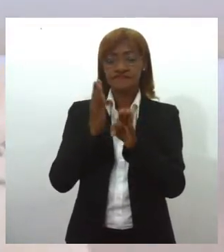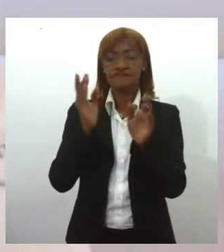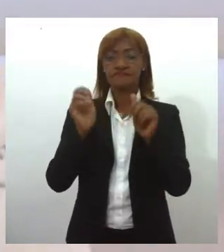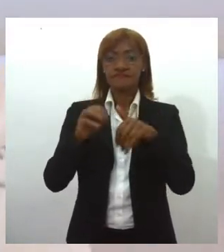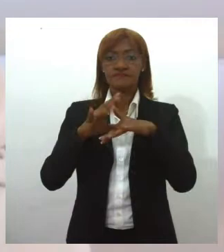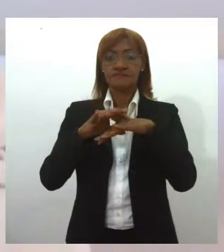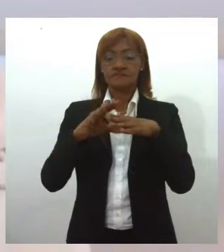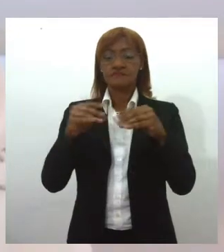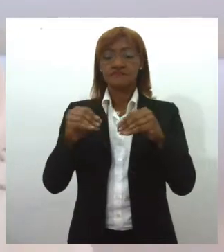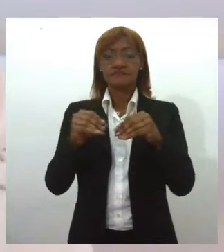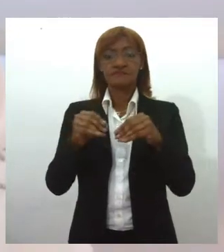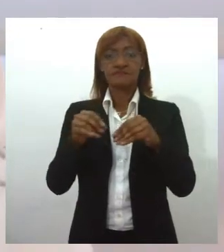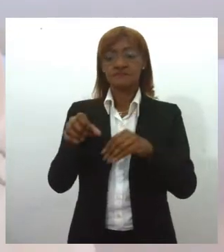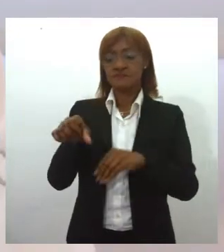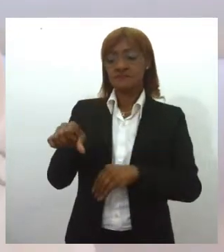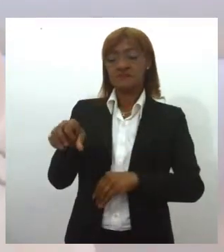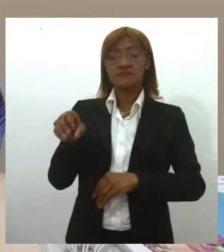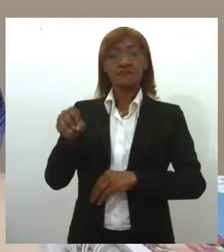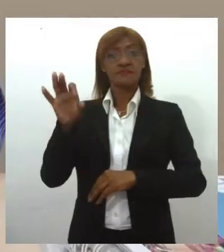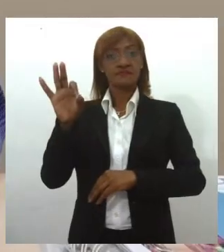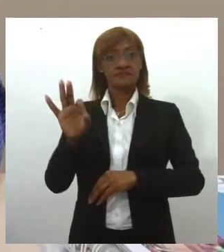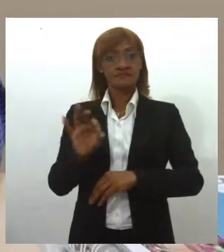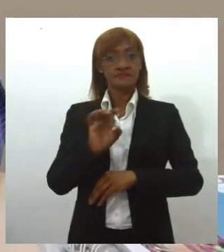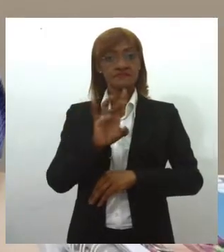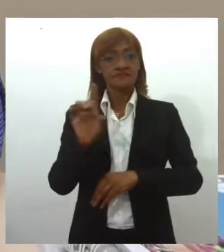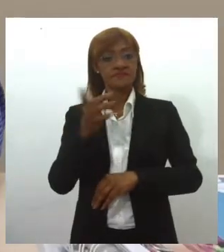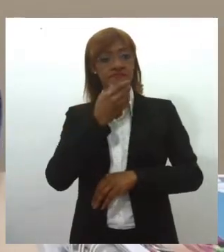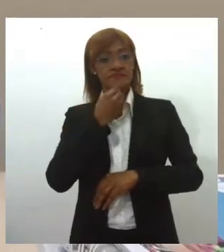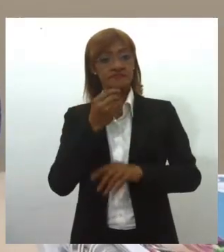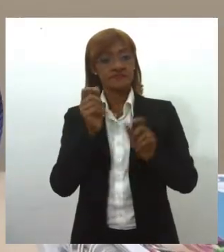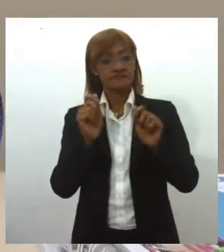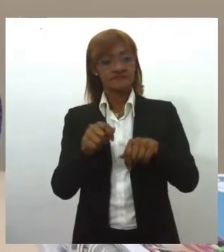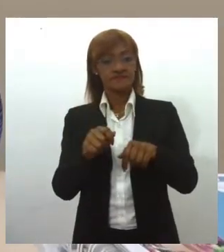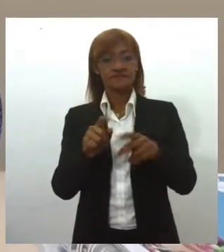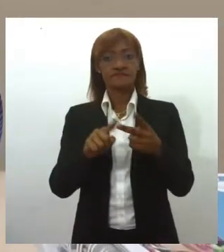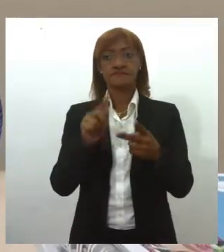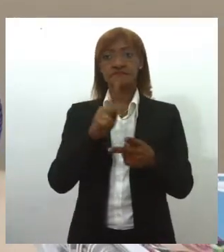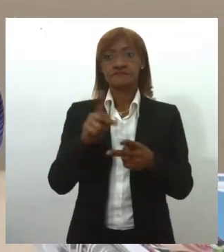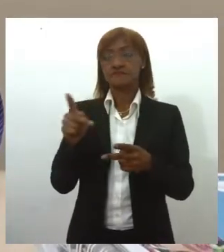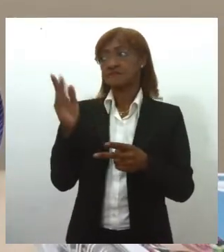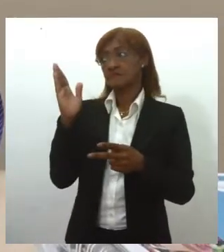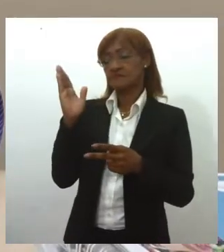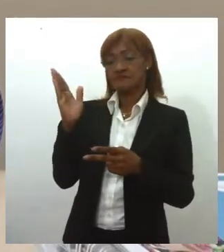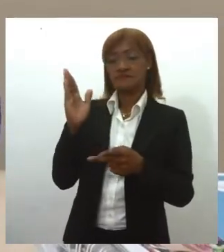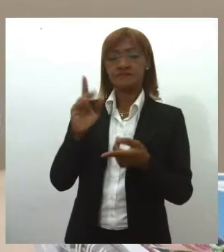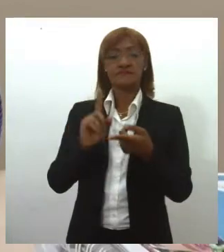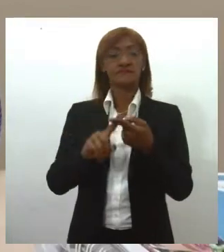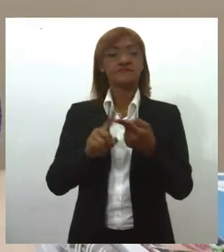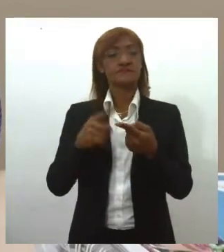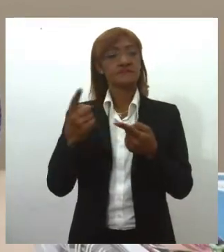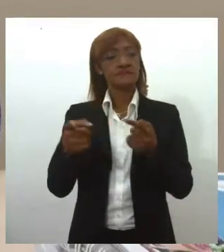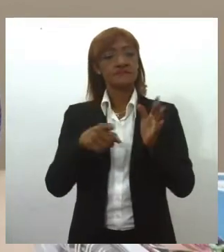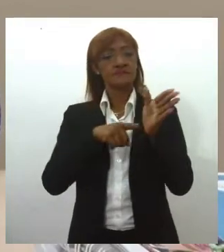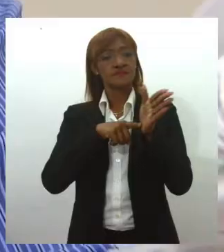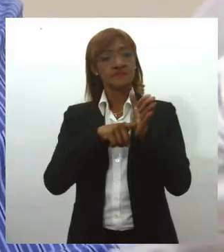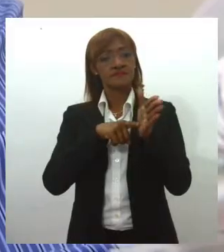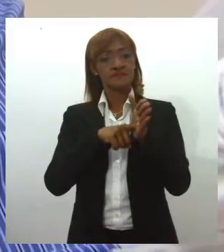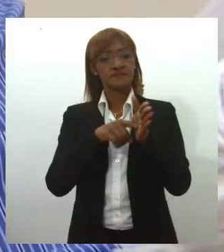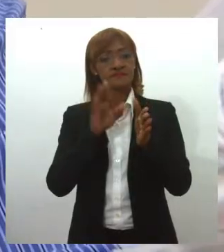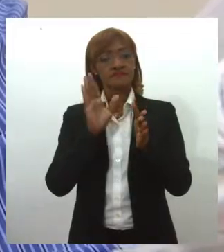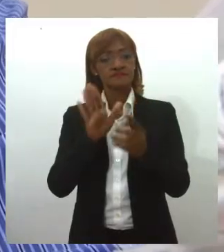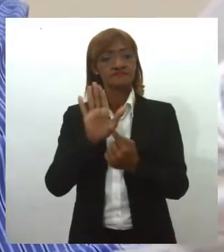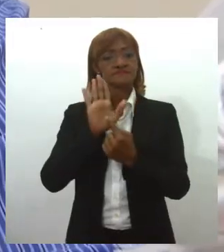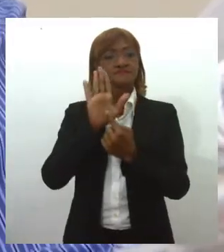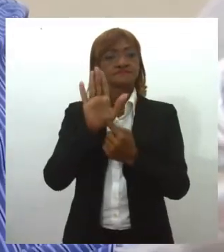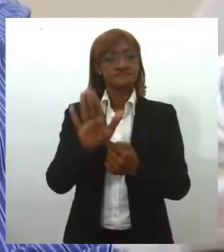a 90% dos pacientes. Com o professor Marcos foi assim. A rotina dos exames fez com que o diagnóstico do câncer